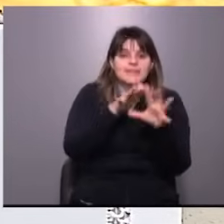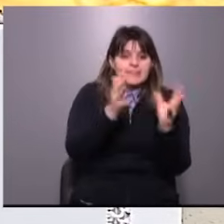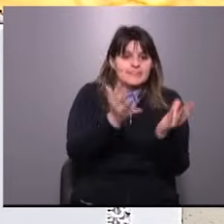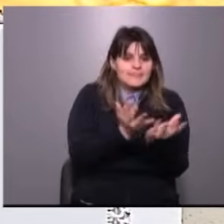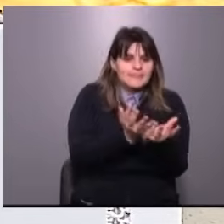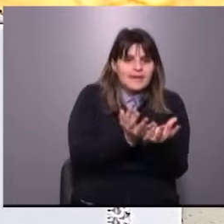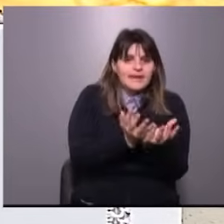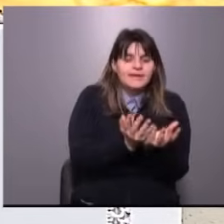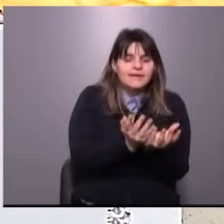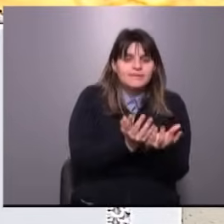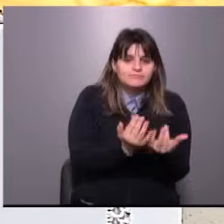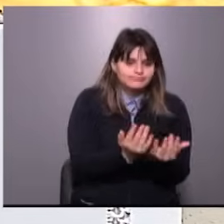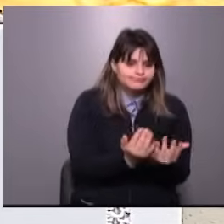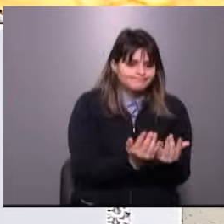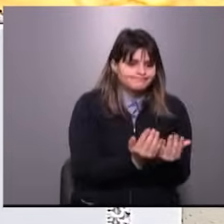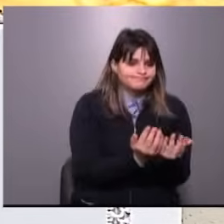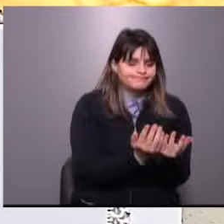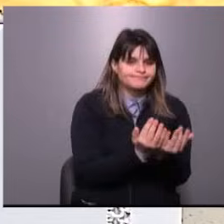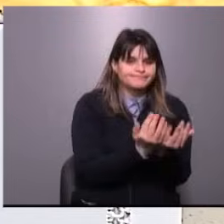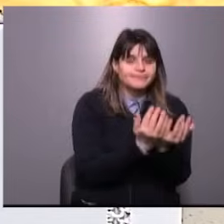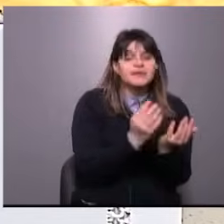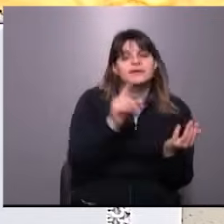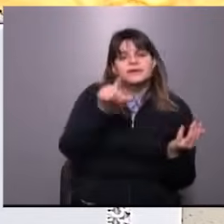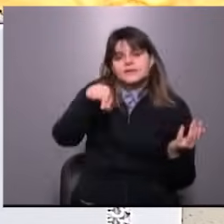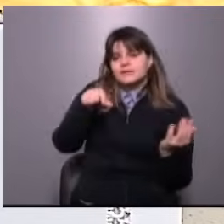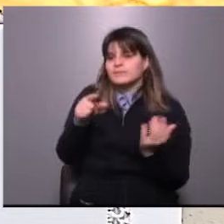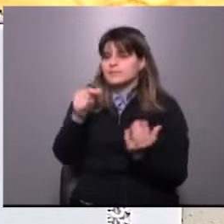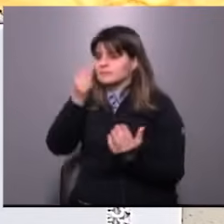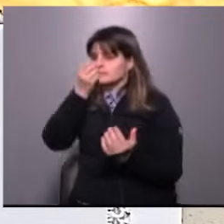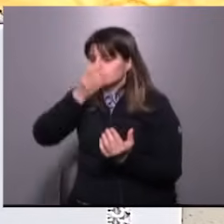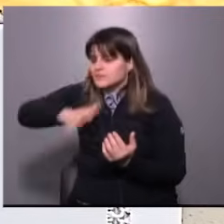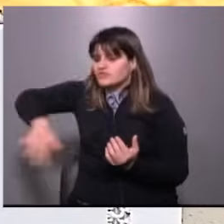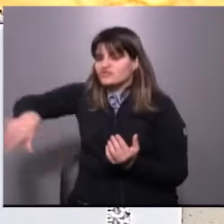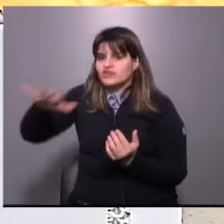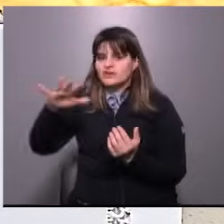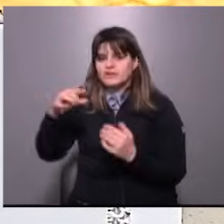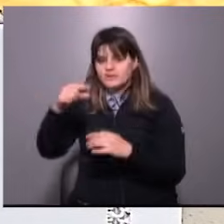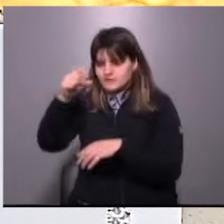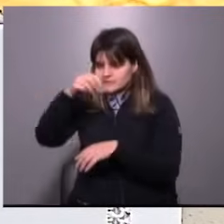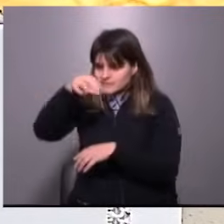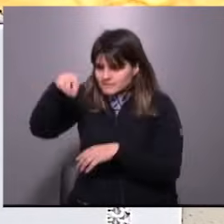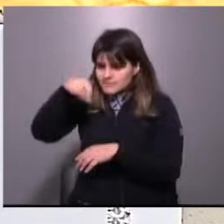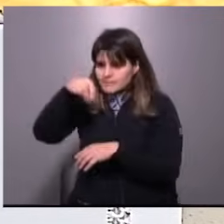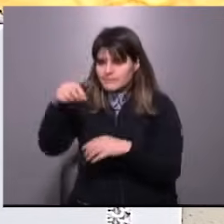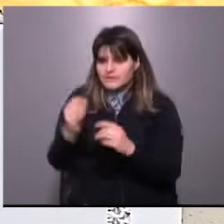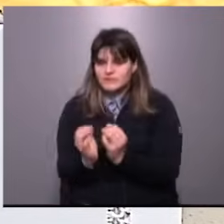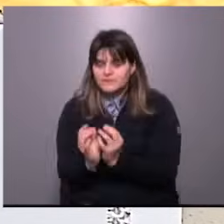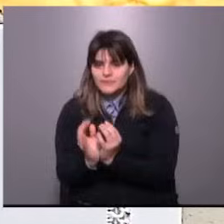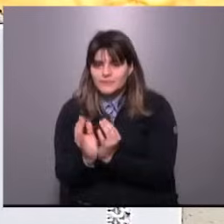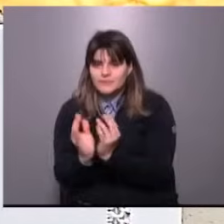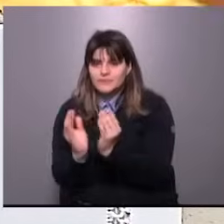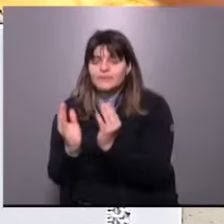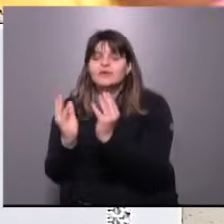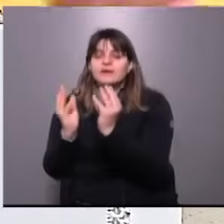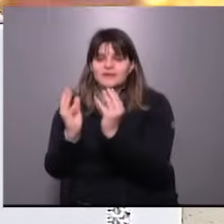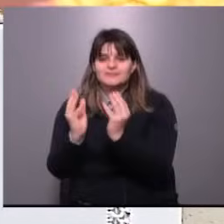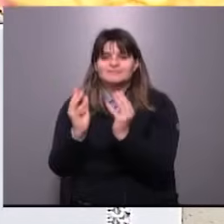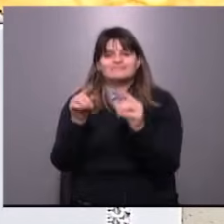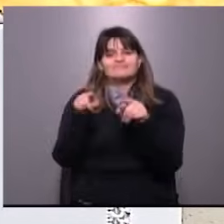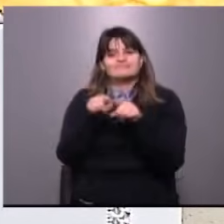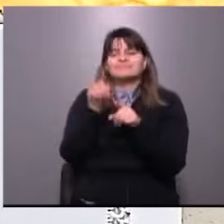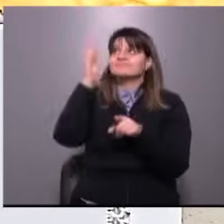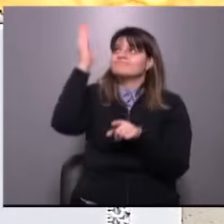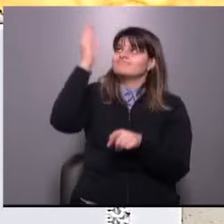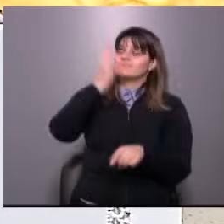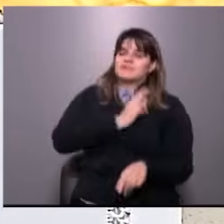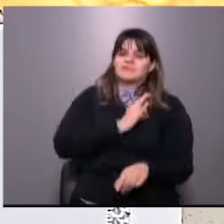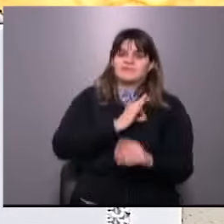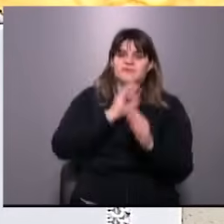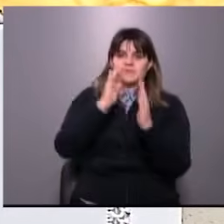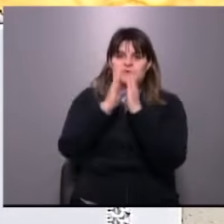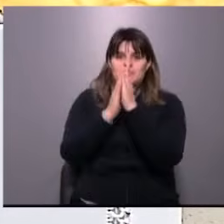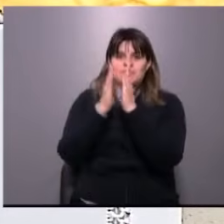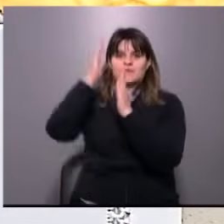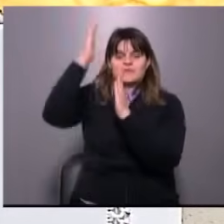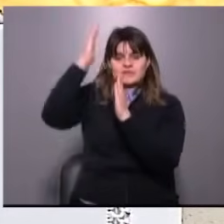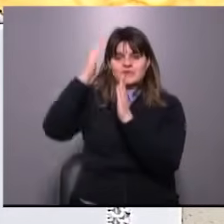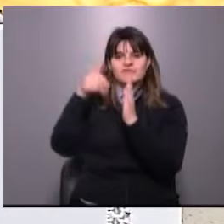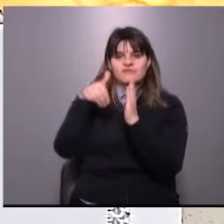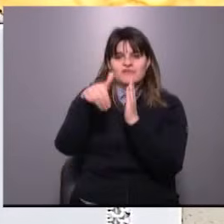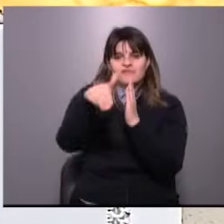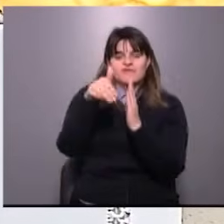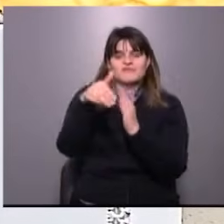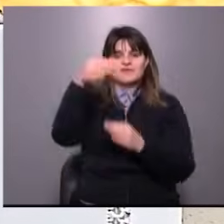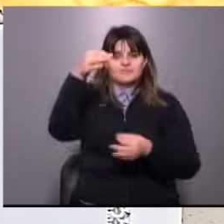Como a terra faz brotar os germes e o jardim germinar as sementes, assim o Senhor